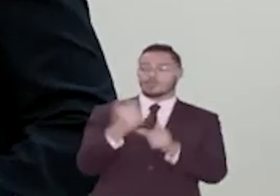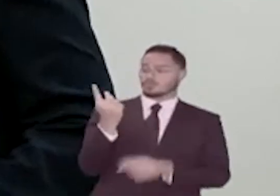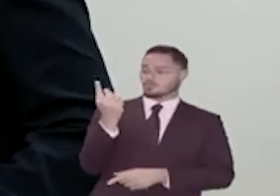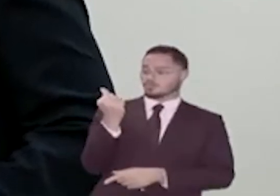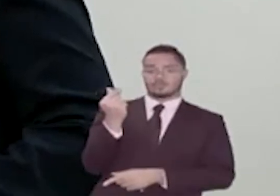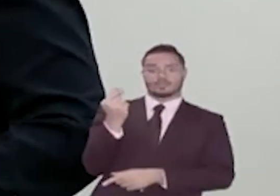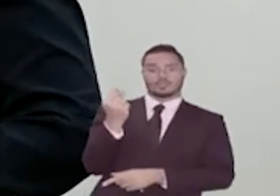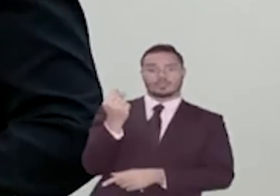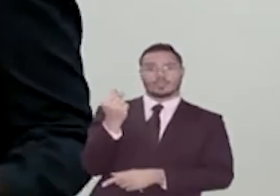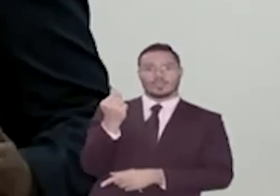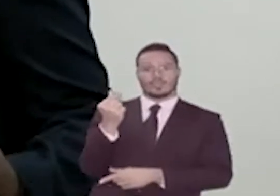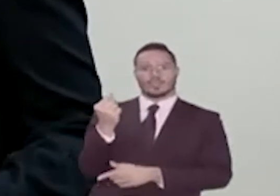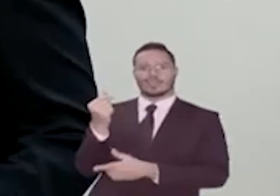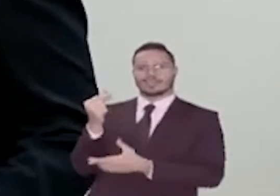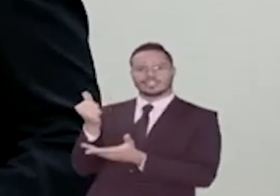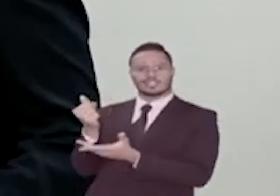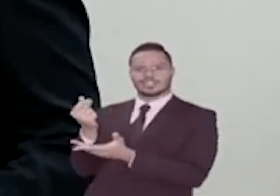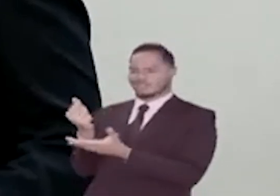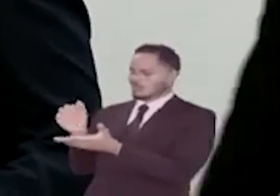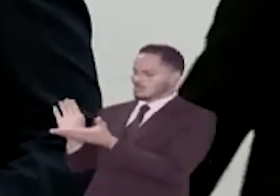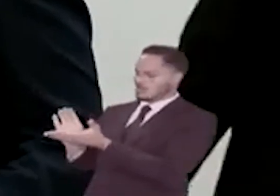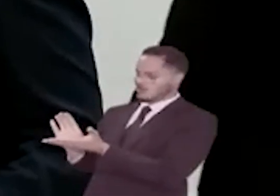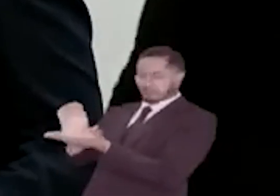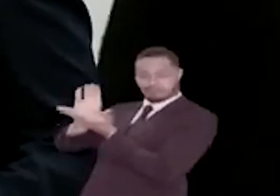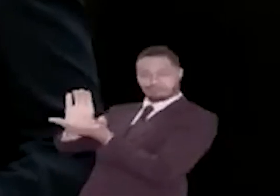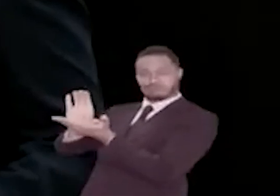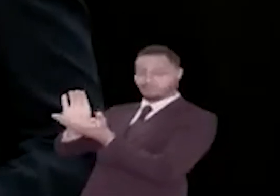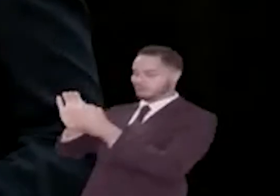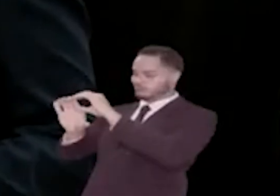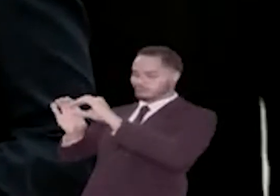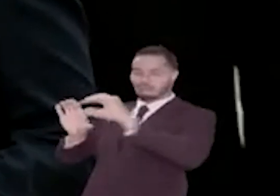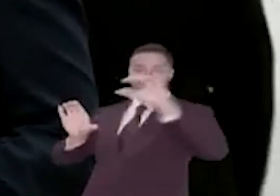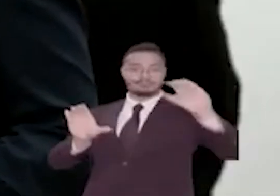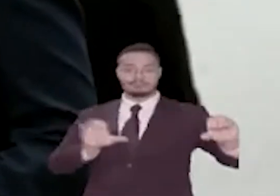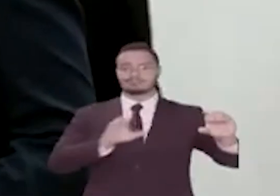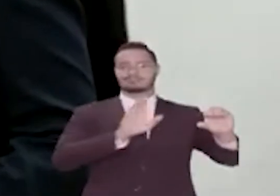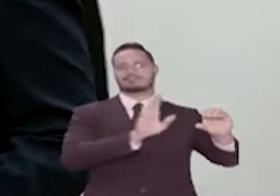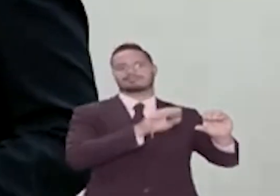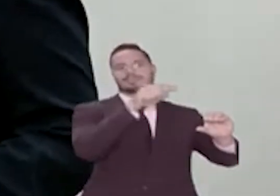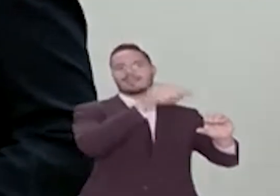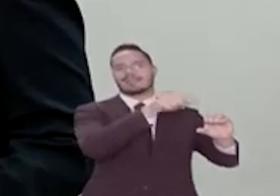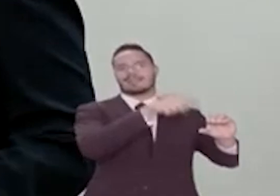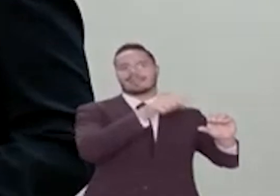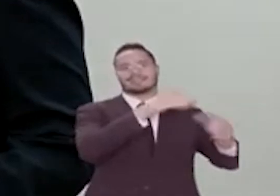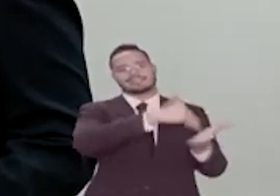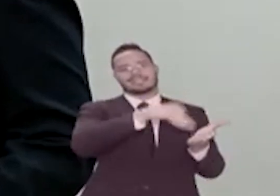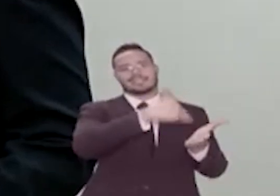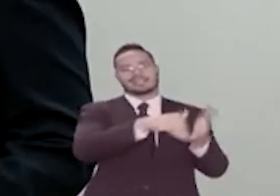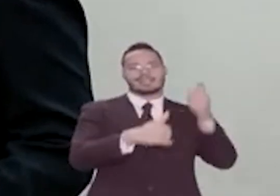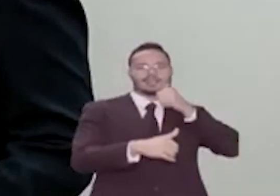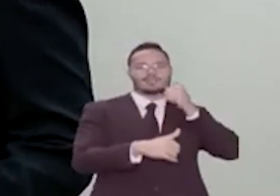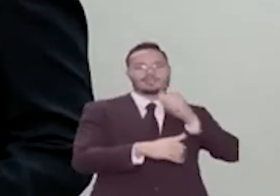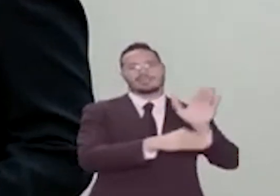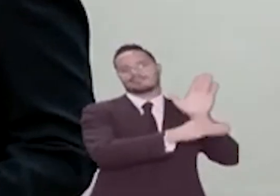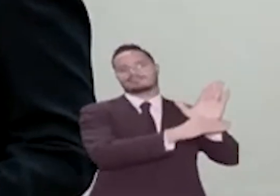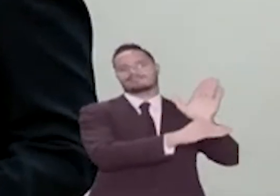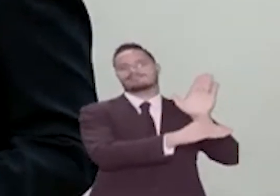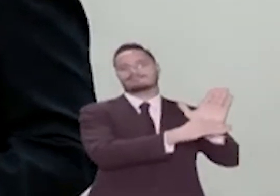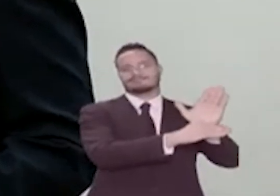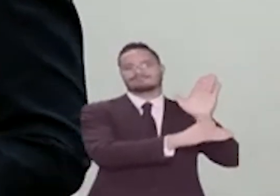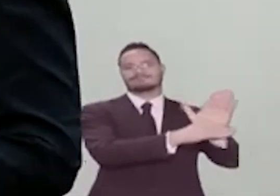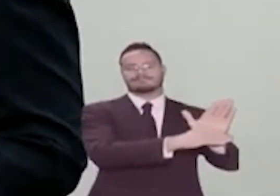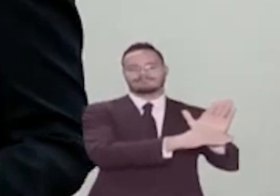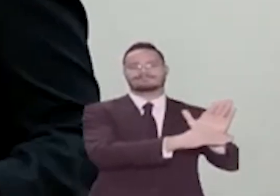anos parte significativa de nossas emendas impositivas para o orçamento da Secretaria Municipal de Política para Mulheres,